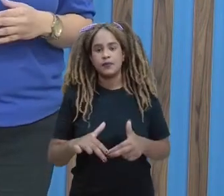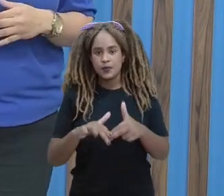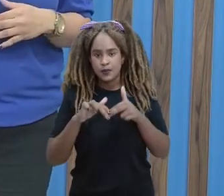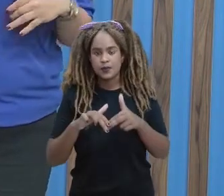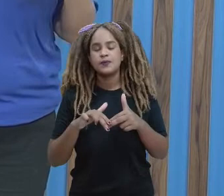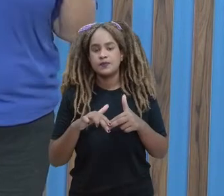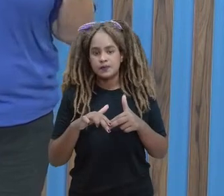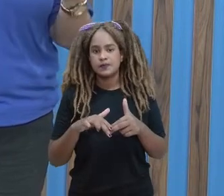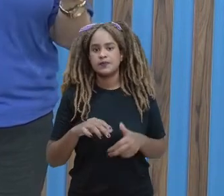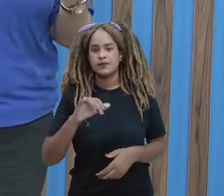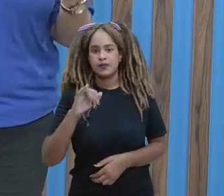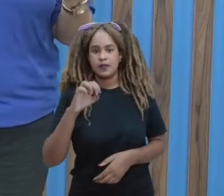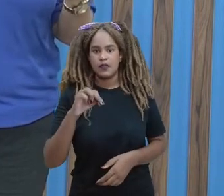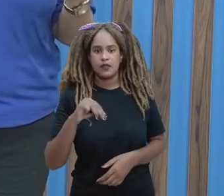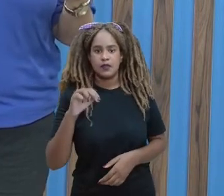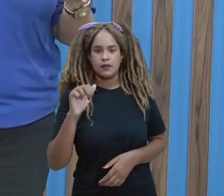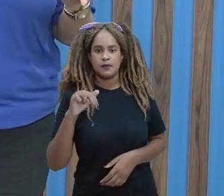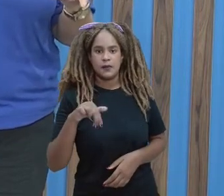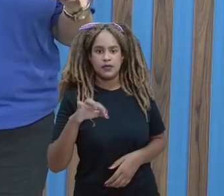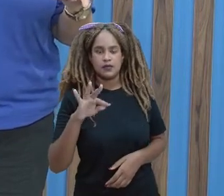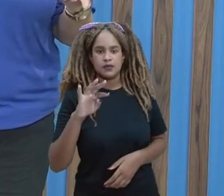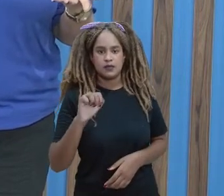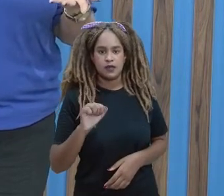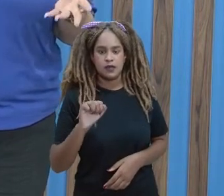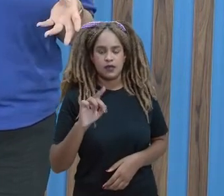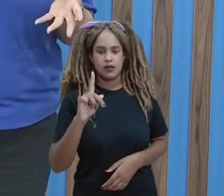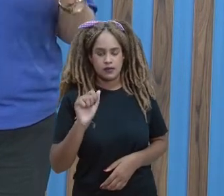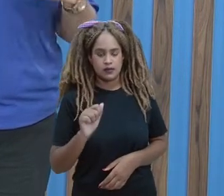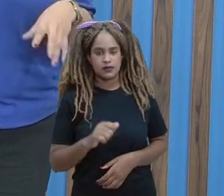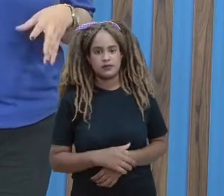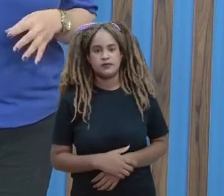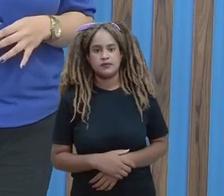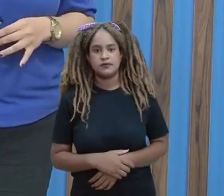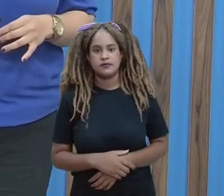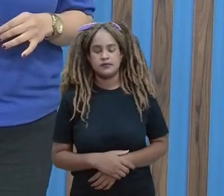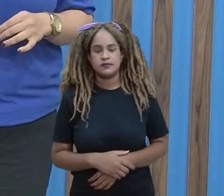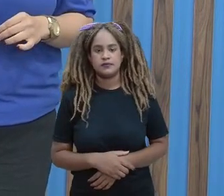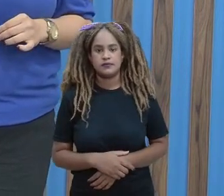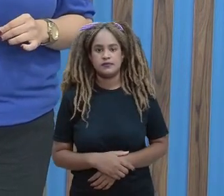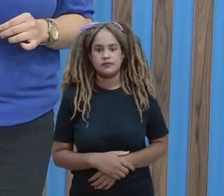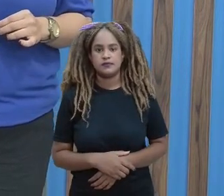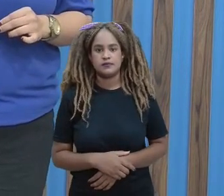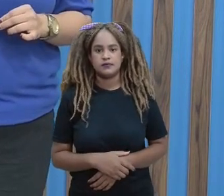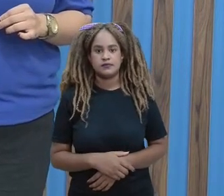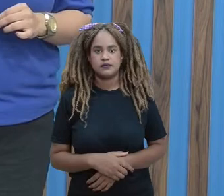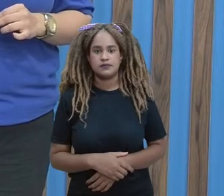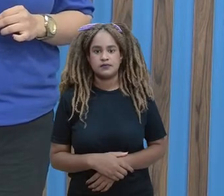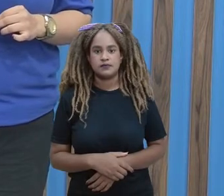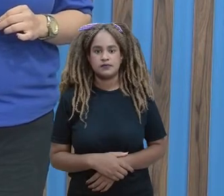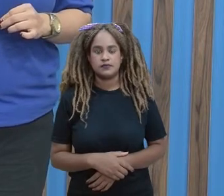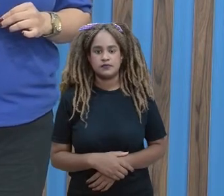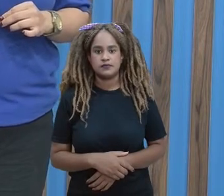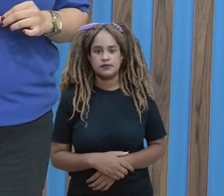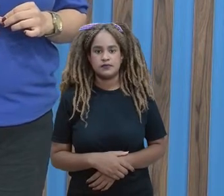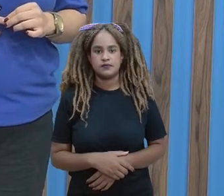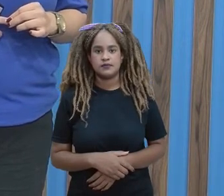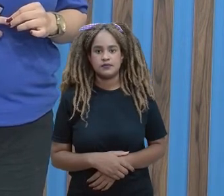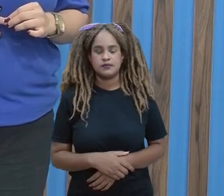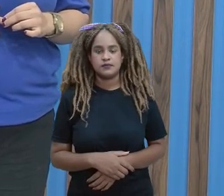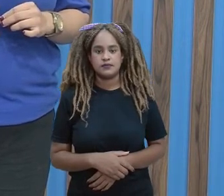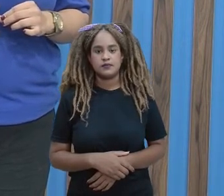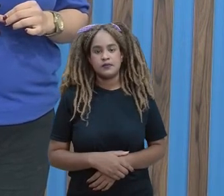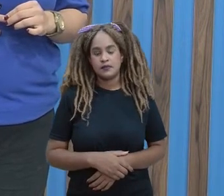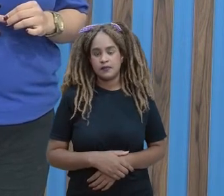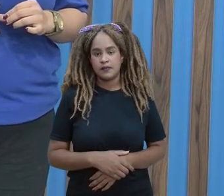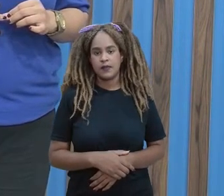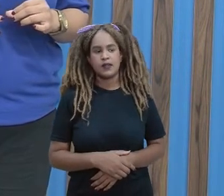Ou seja, fica com essa capacidade temporária aí de magnetização, tá certo? Tudo certinho